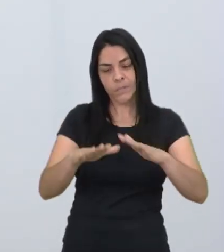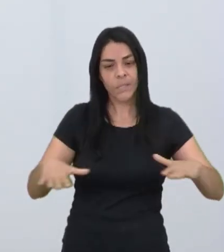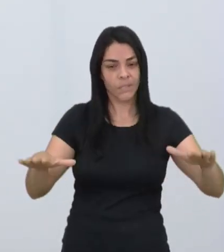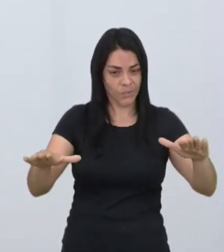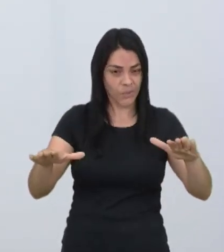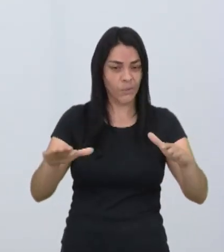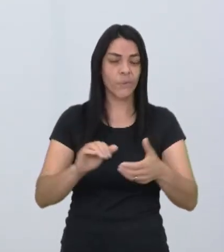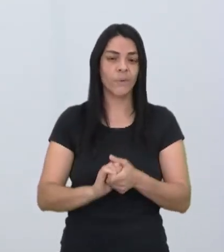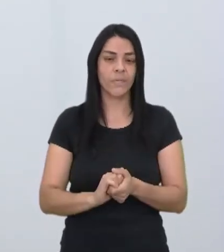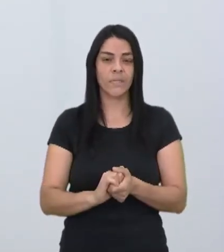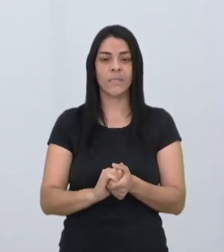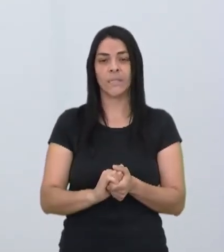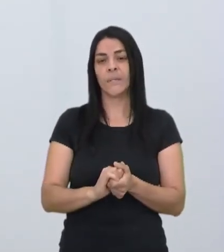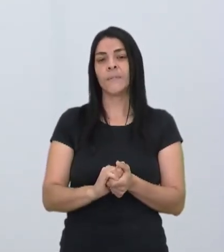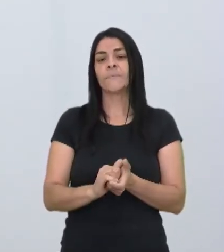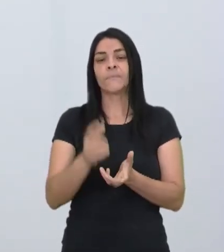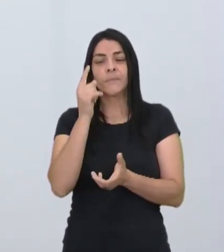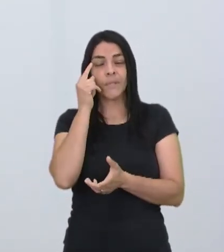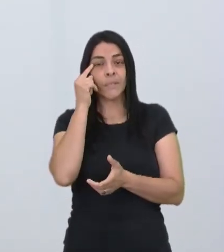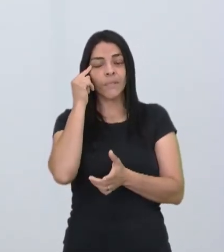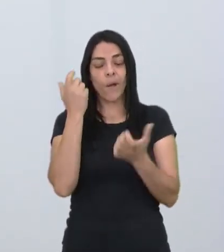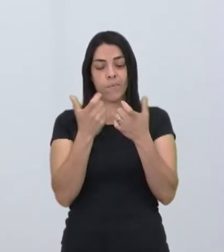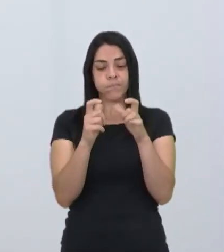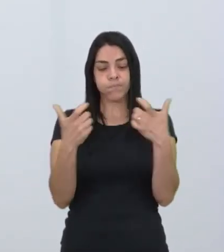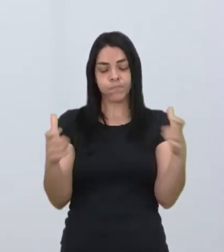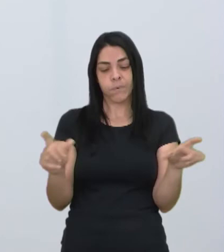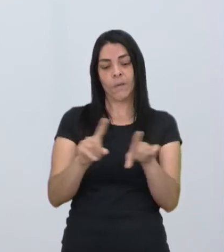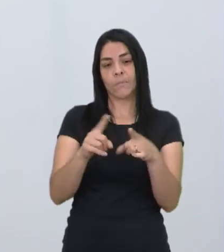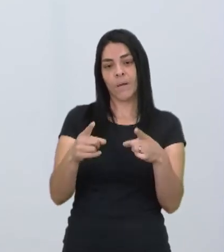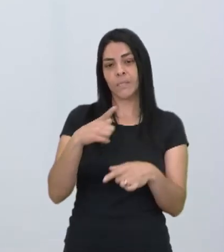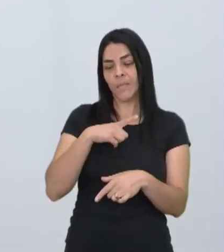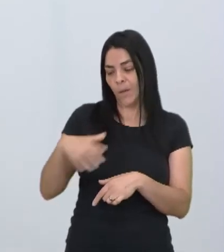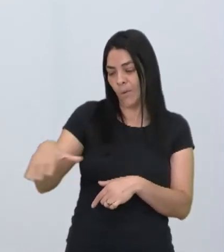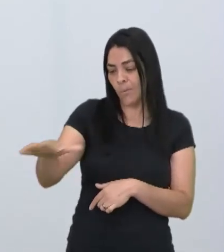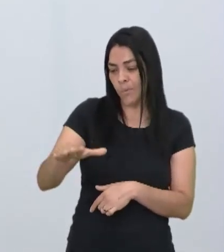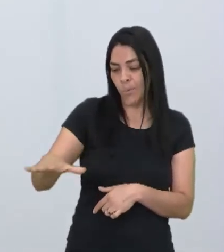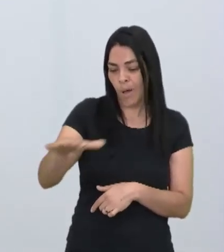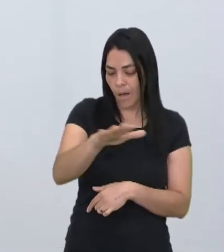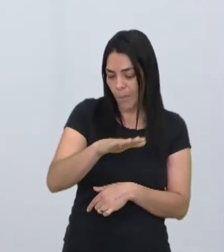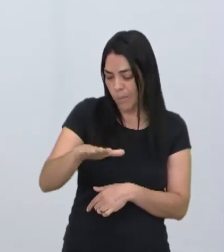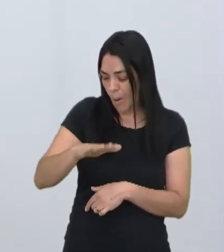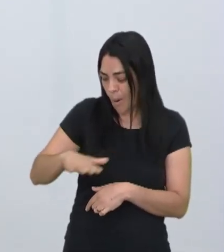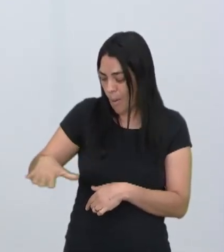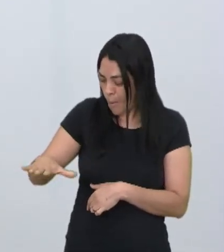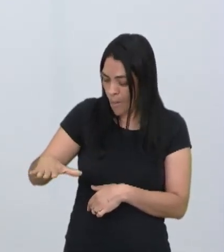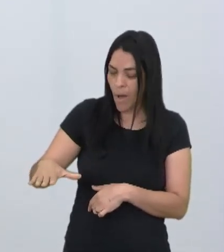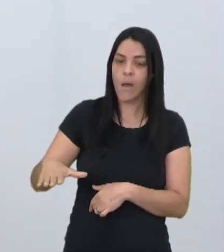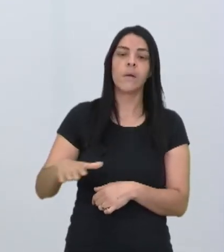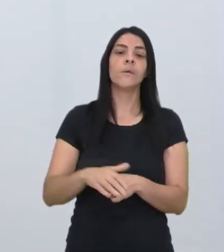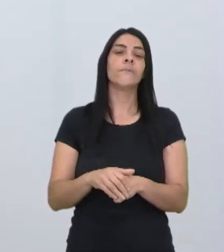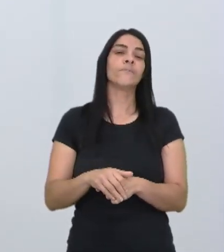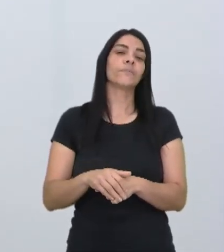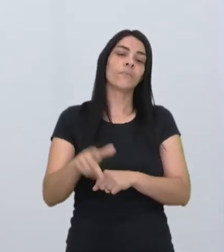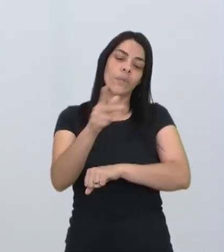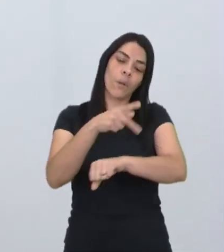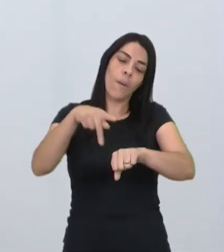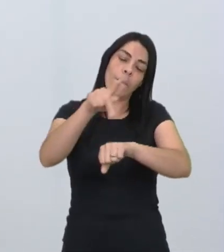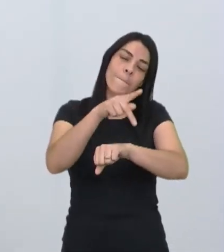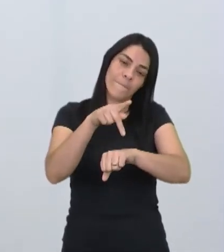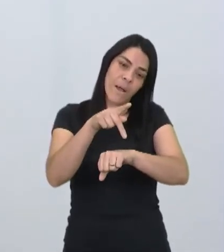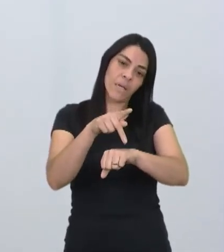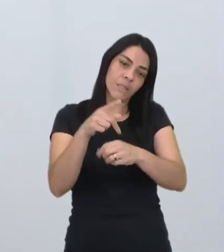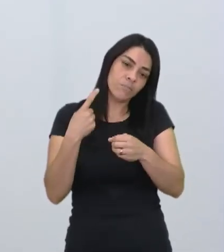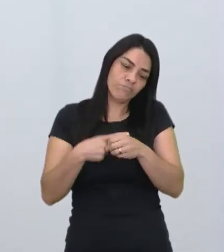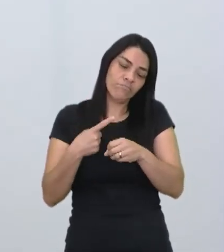que são extremamente populosas, mas também tem regiões aí mais para o interior do país, onde a população mesmo